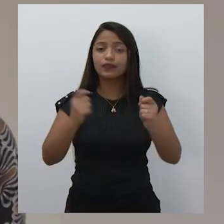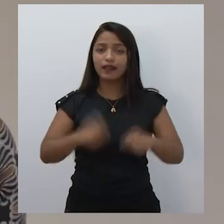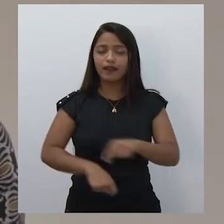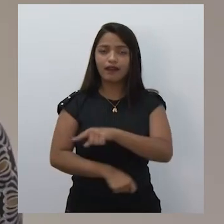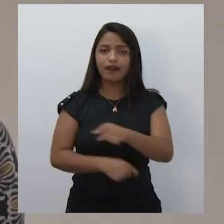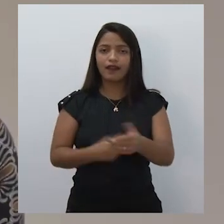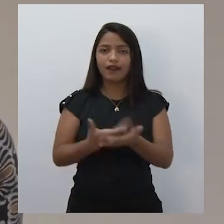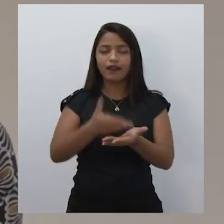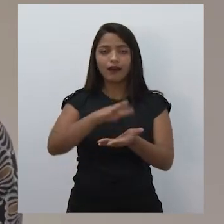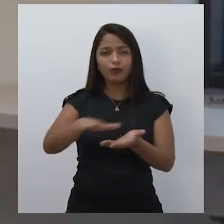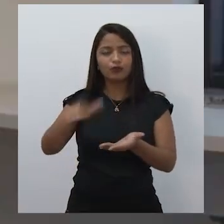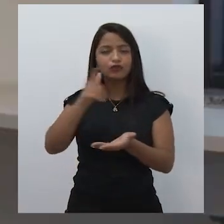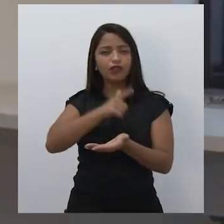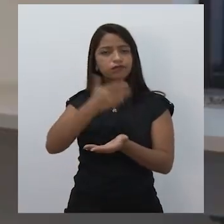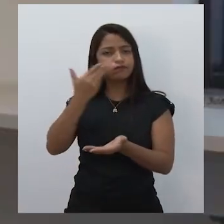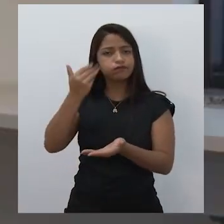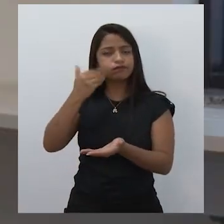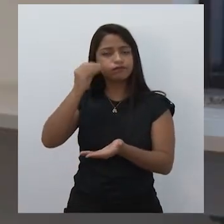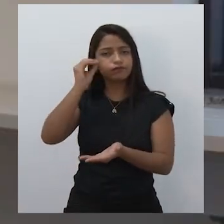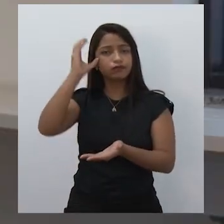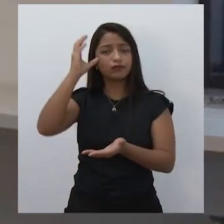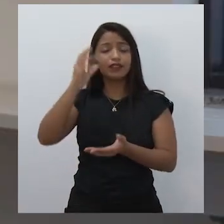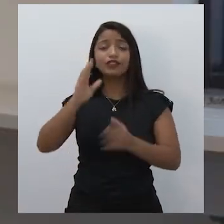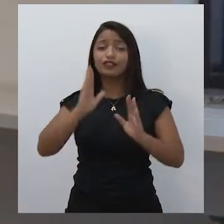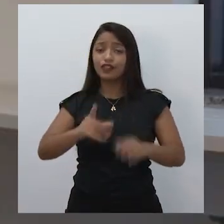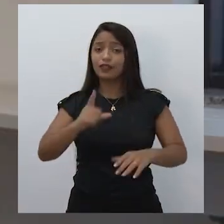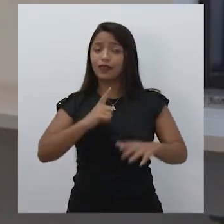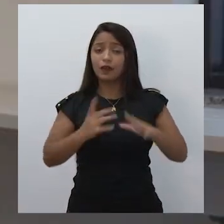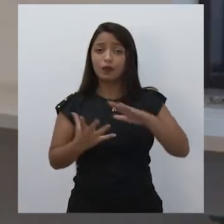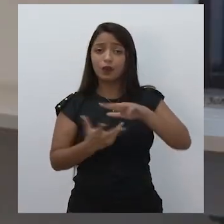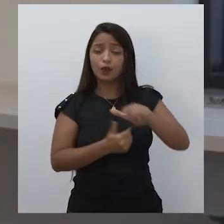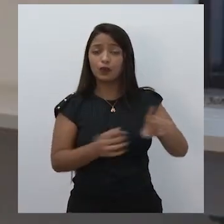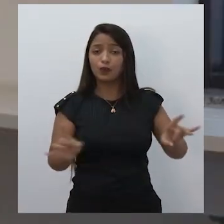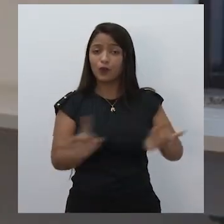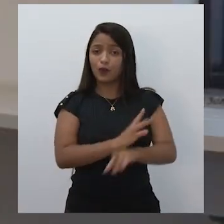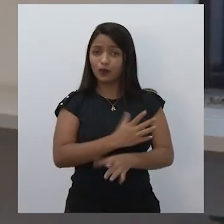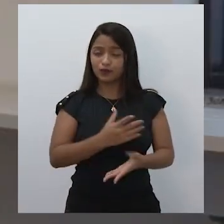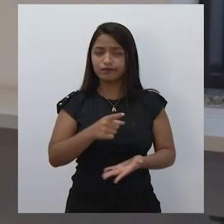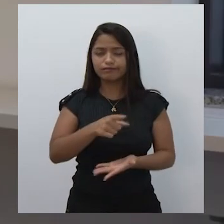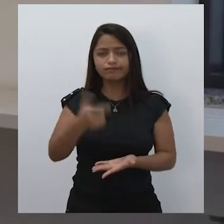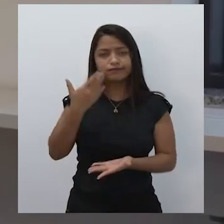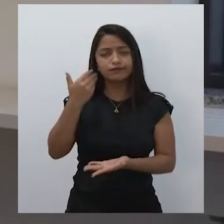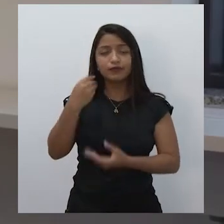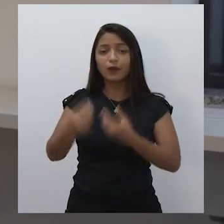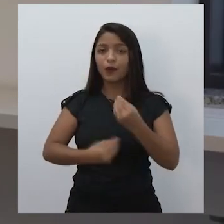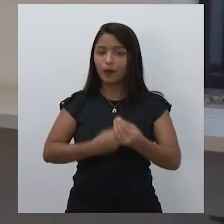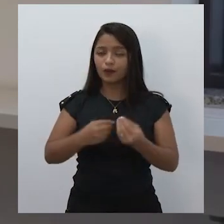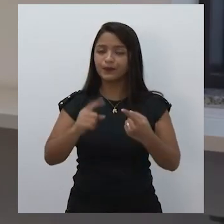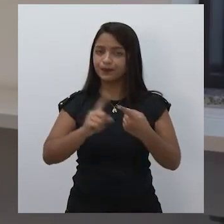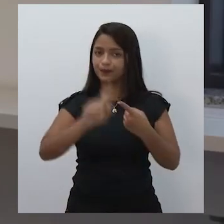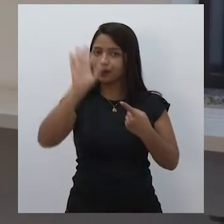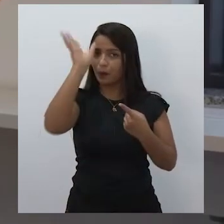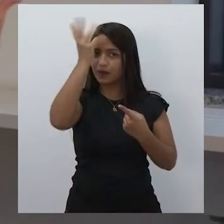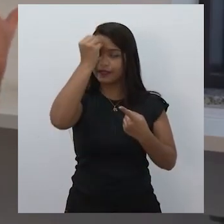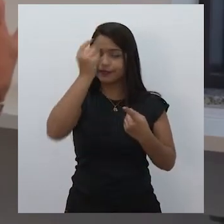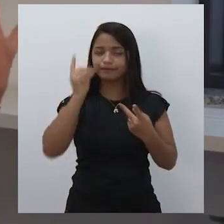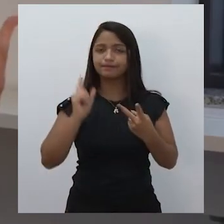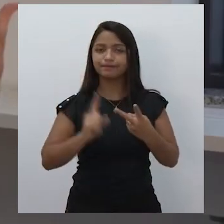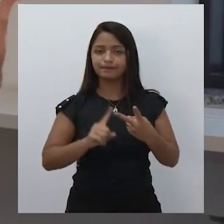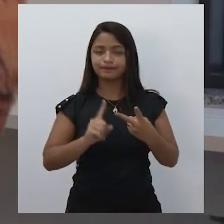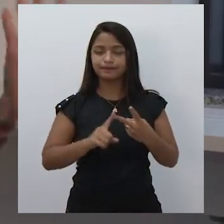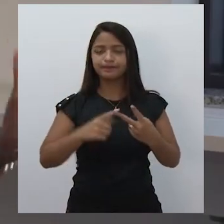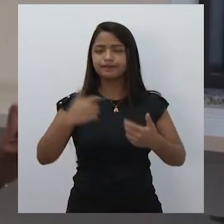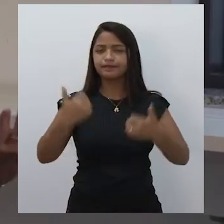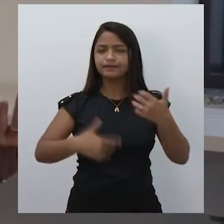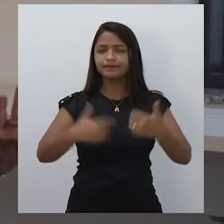desse conhecimento que a humanidade já produziu? A segunda competência, ela fala do